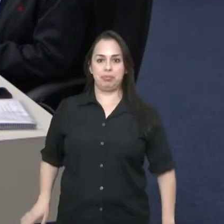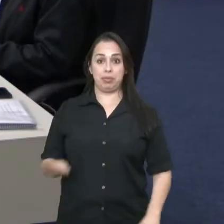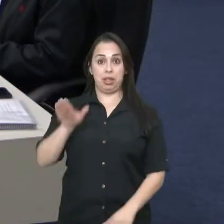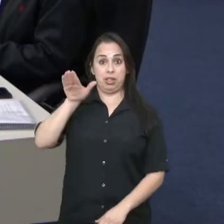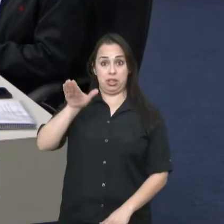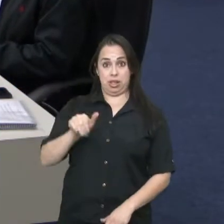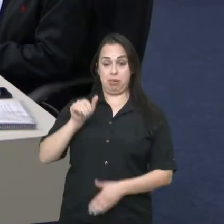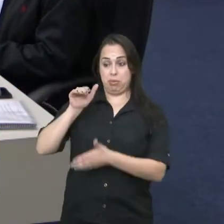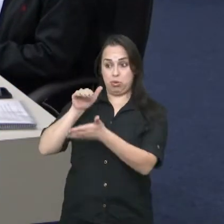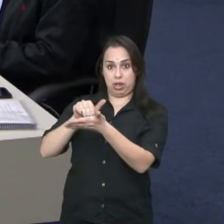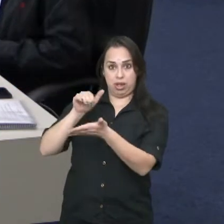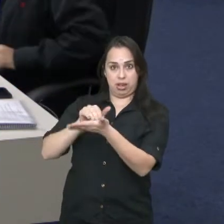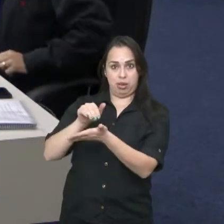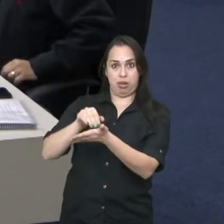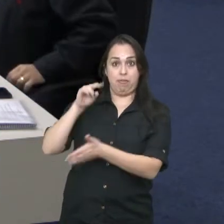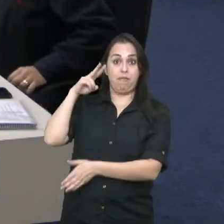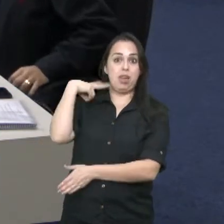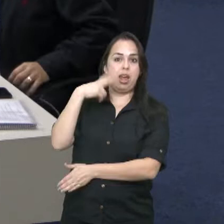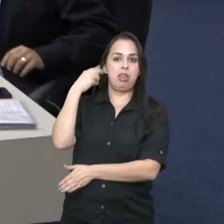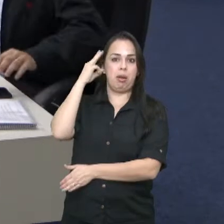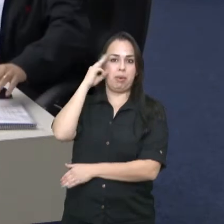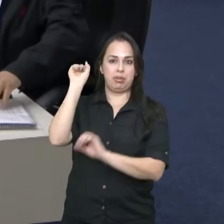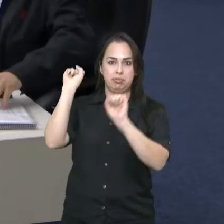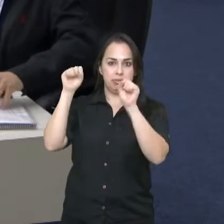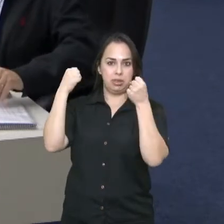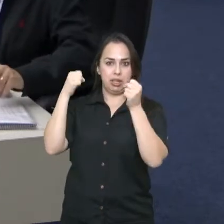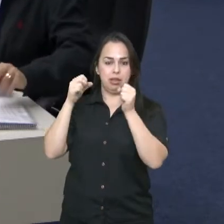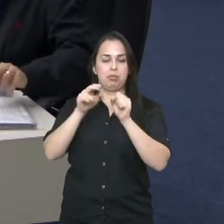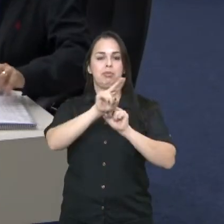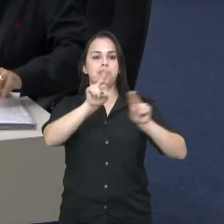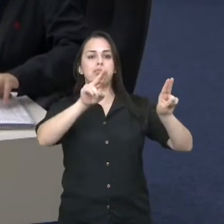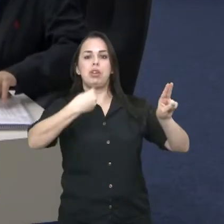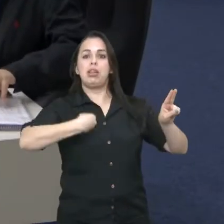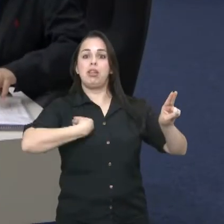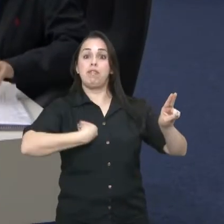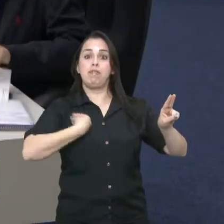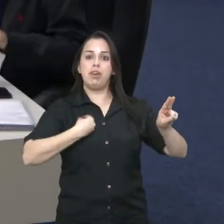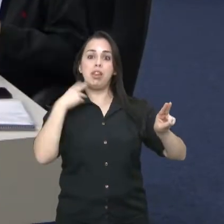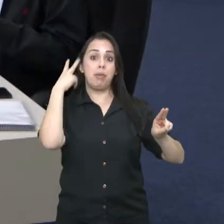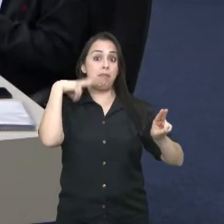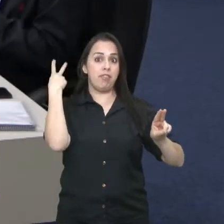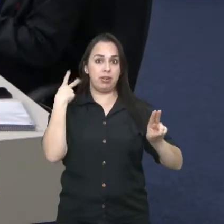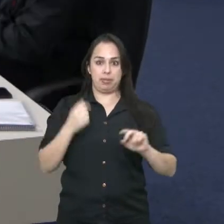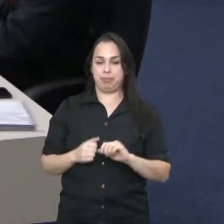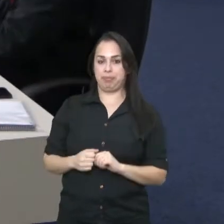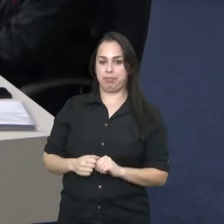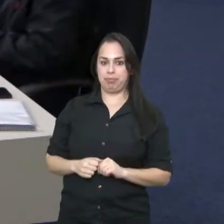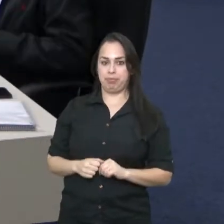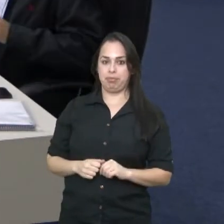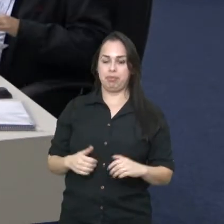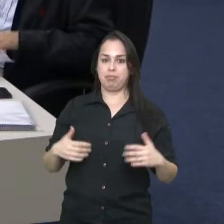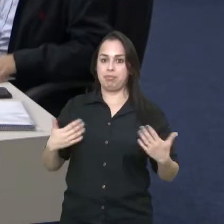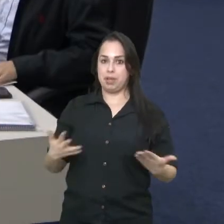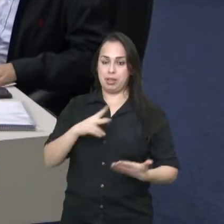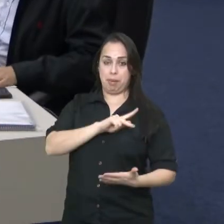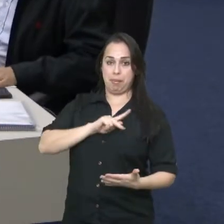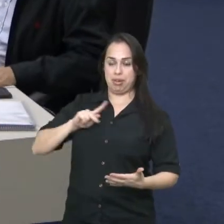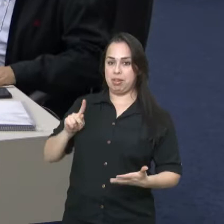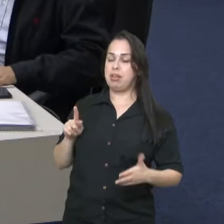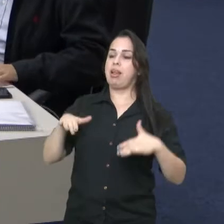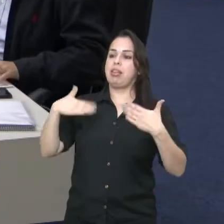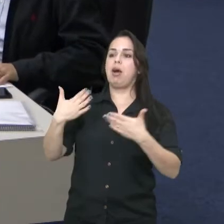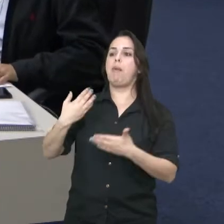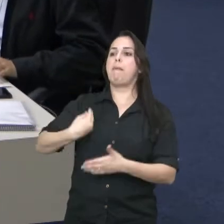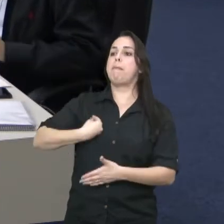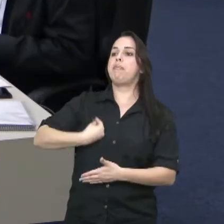Convoco o senhor secretário, vereador Marcão da Academia, para fazer verificação de presença. Senhor presidente,